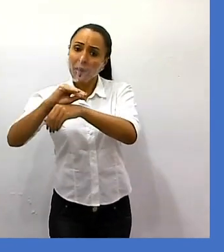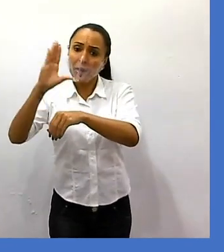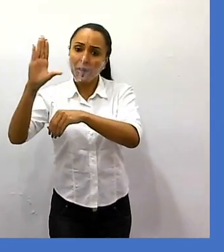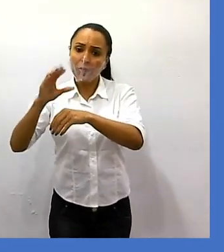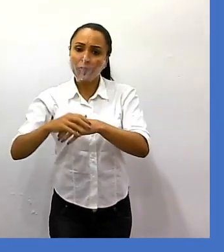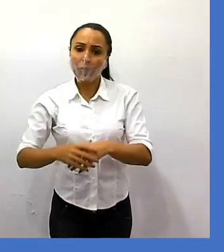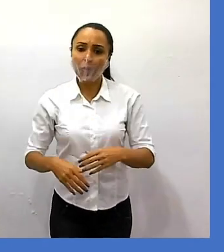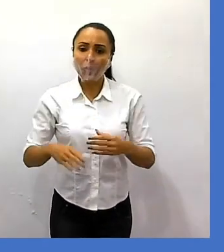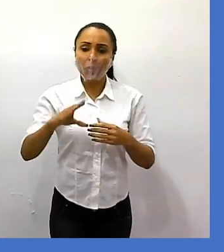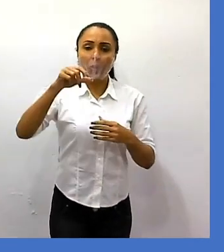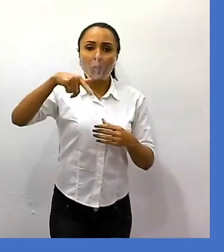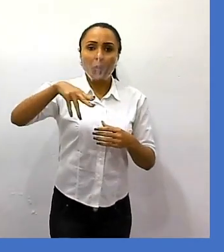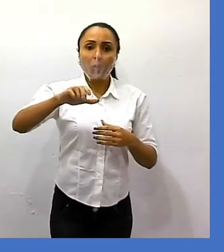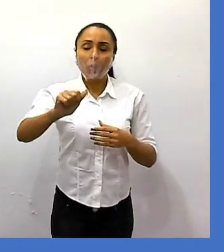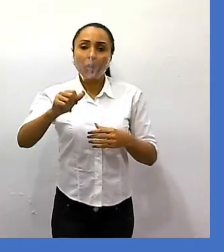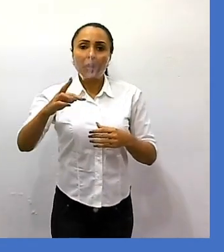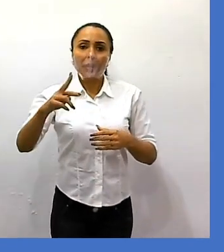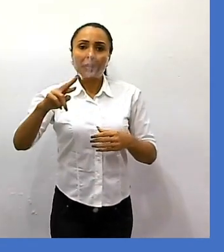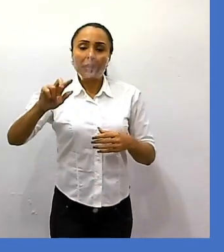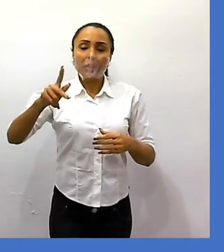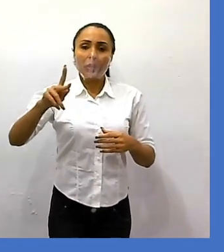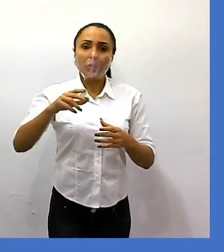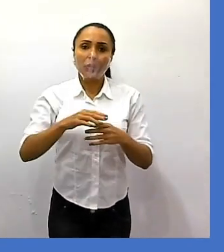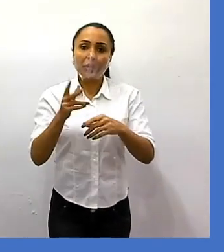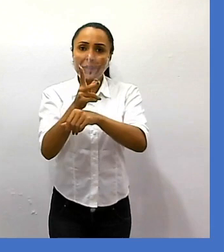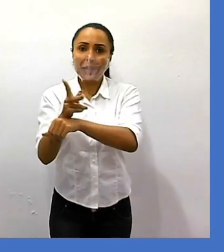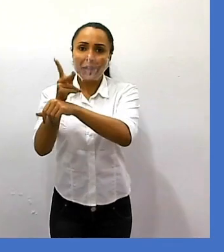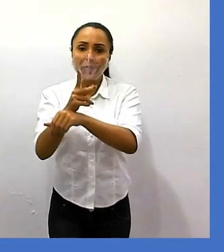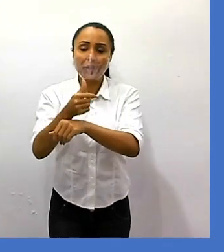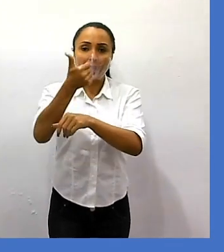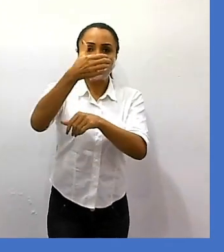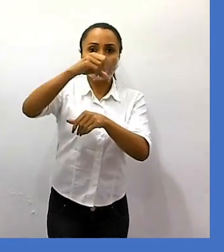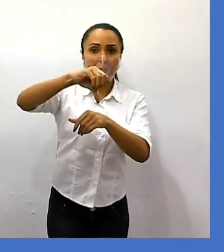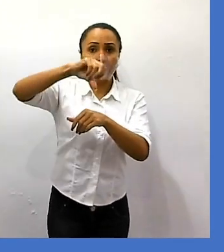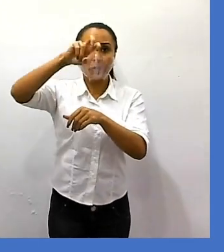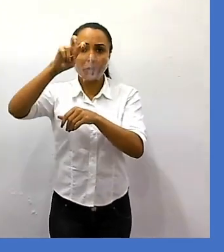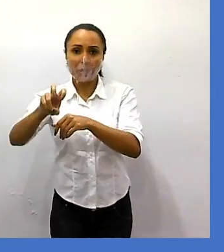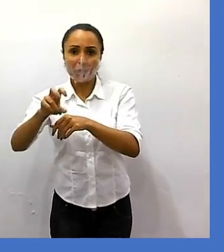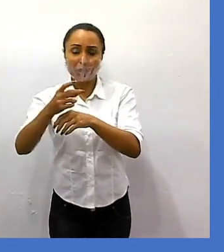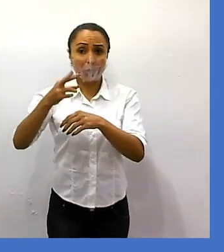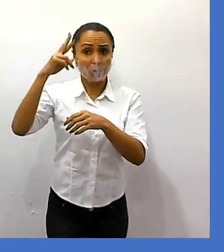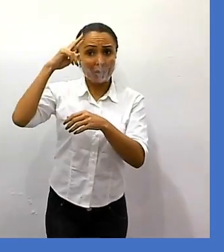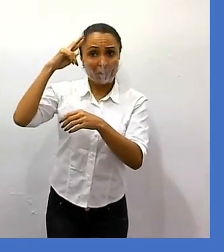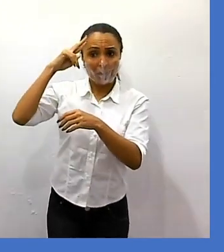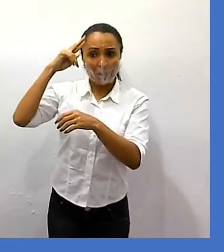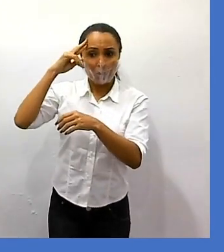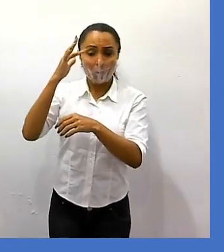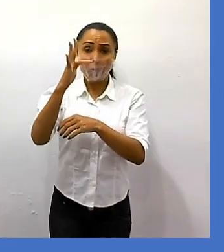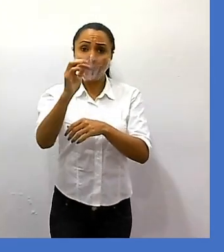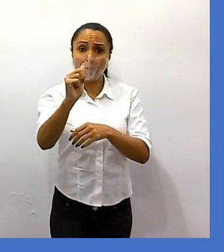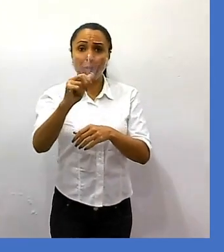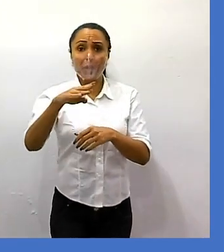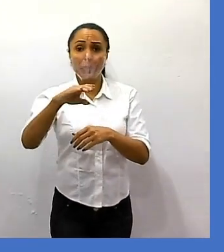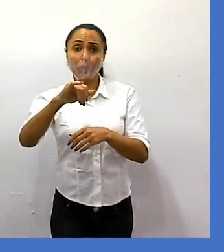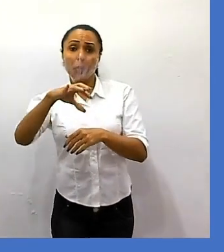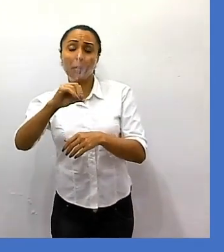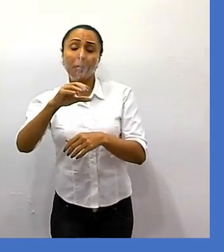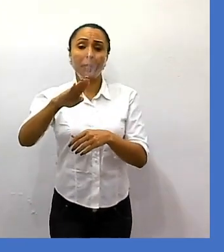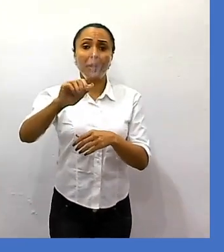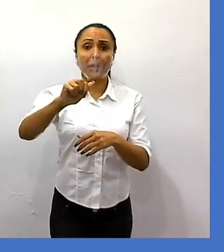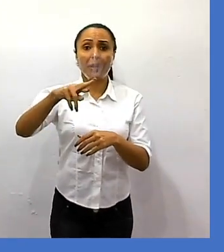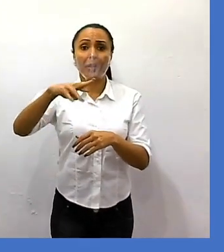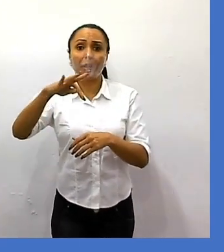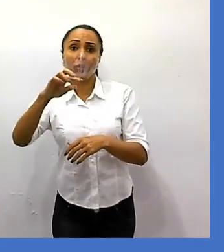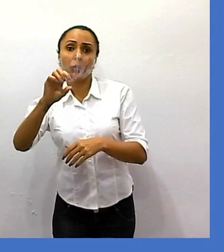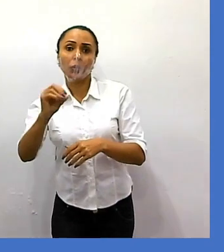o Quatrilho, que foi gravado em 1995 e foi dirigido pelo Fábio Barreto. Então, gente, olha